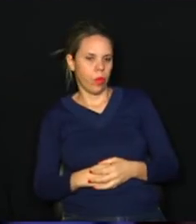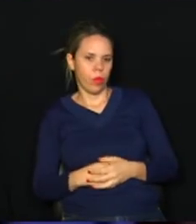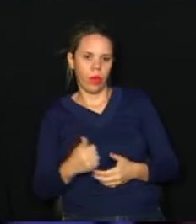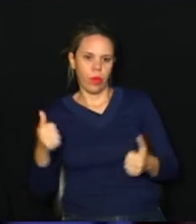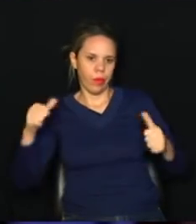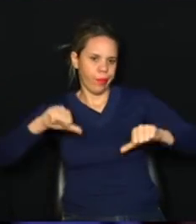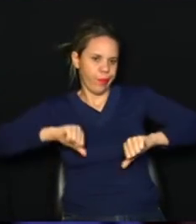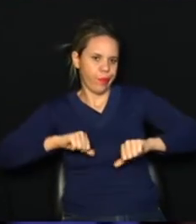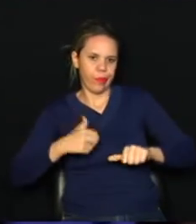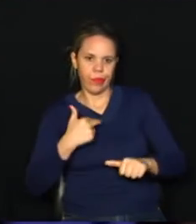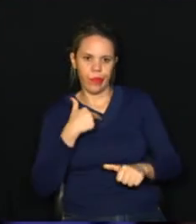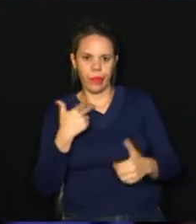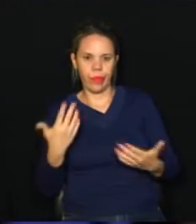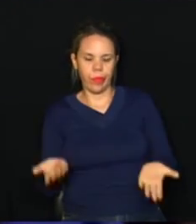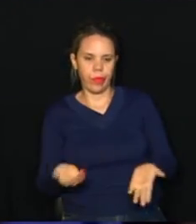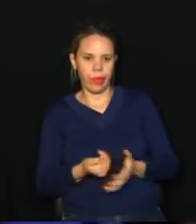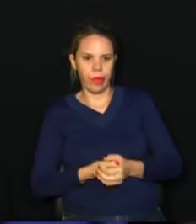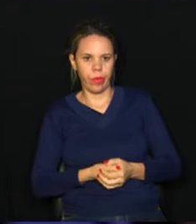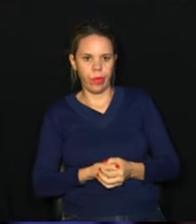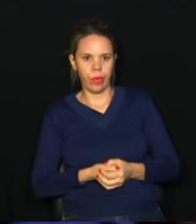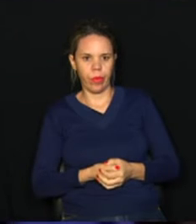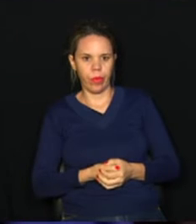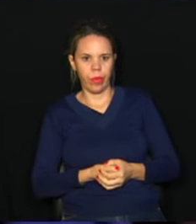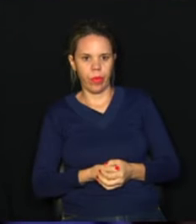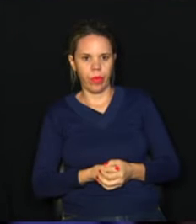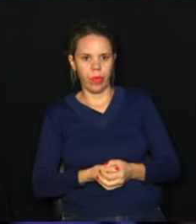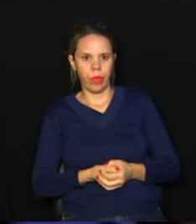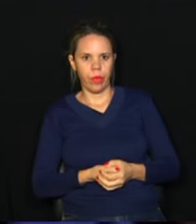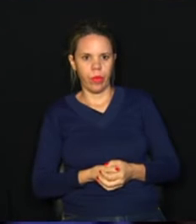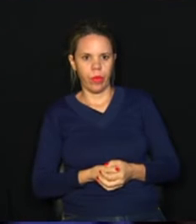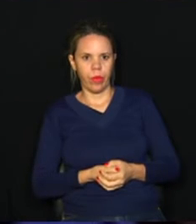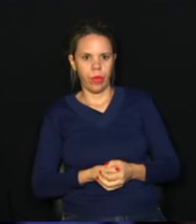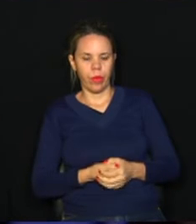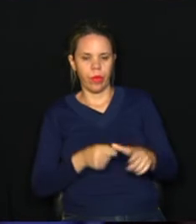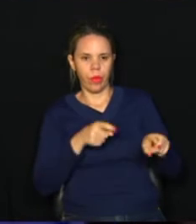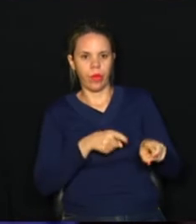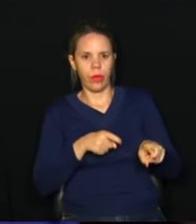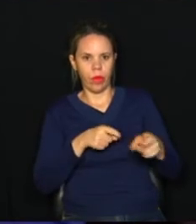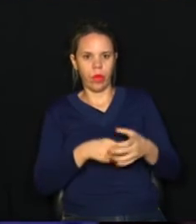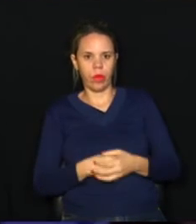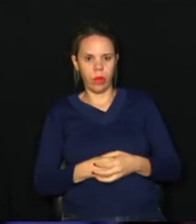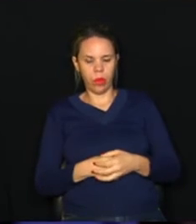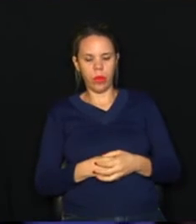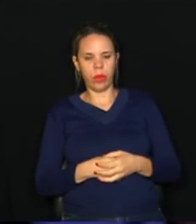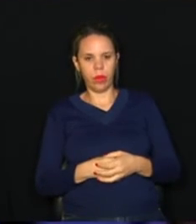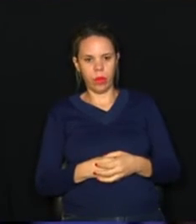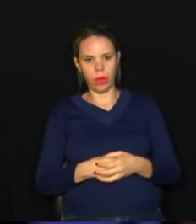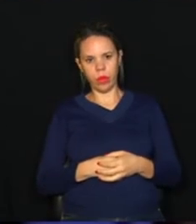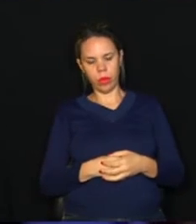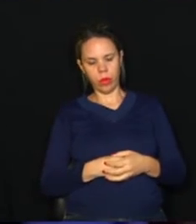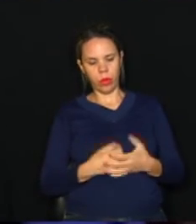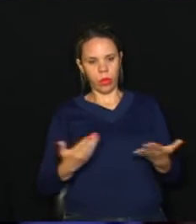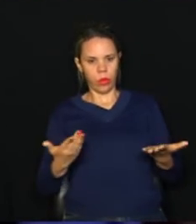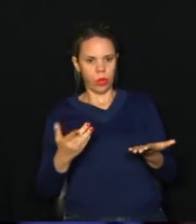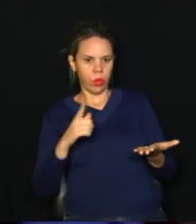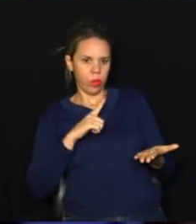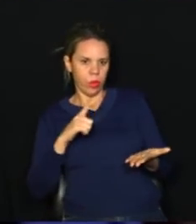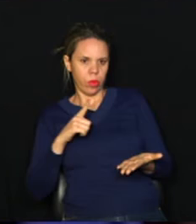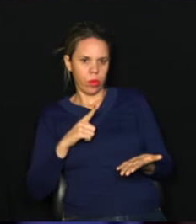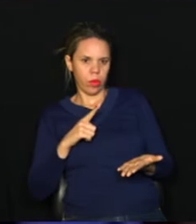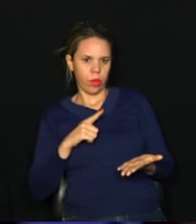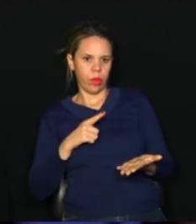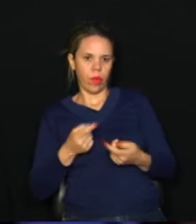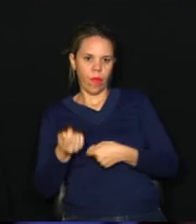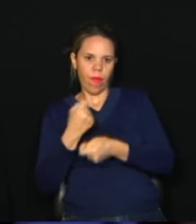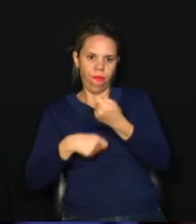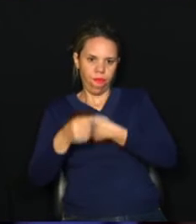ridículo, né? Na agricultura como um todo, hoje nós temos aí o